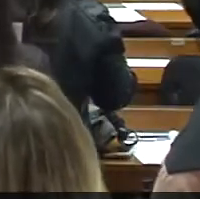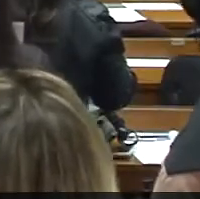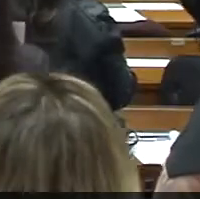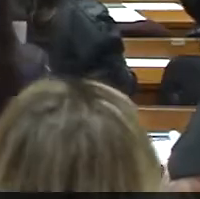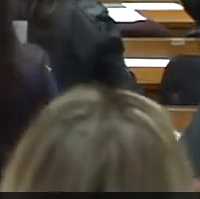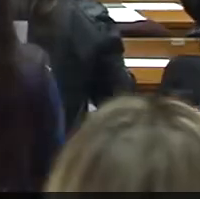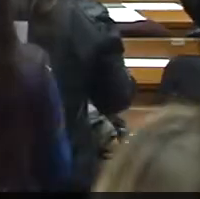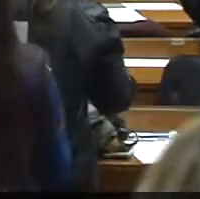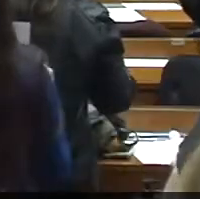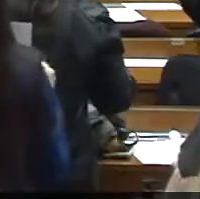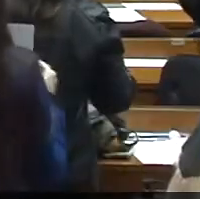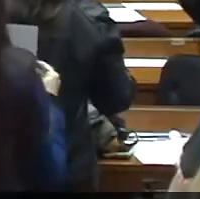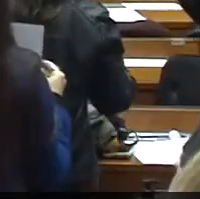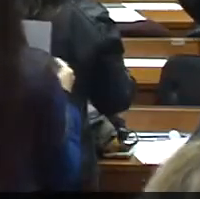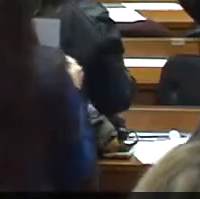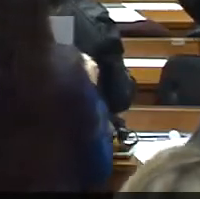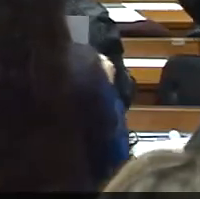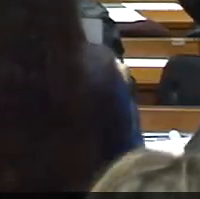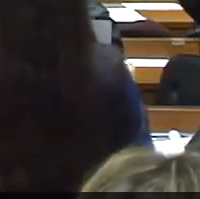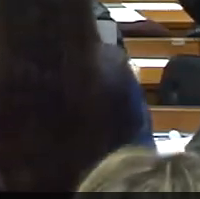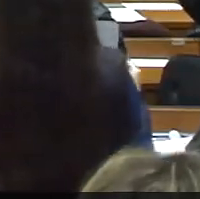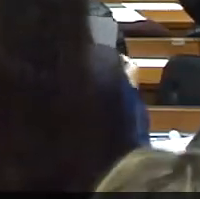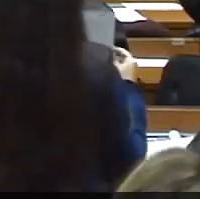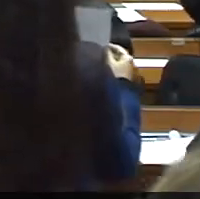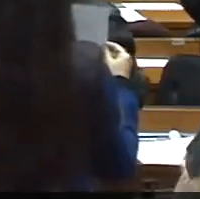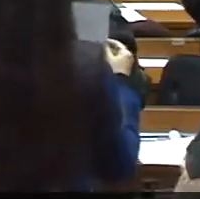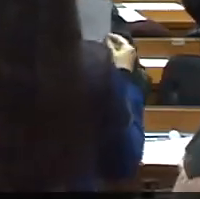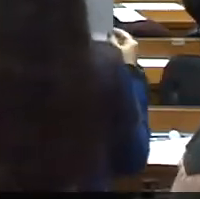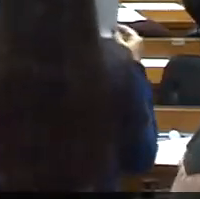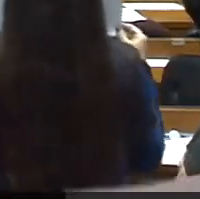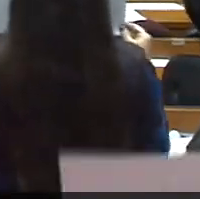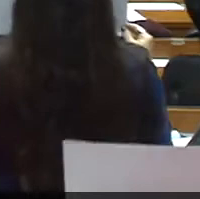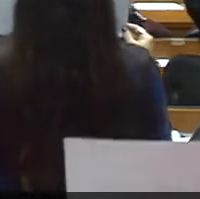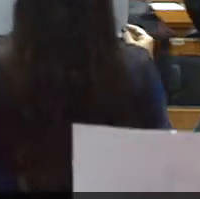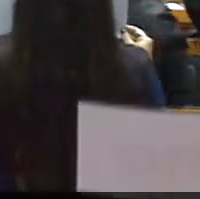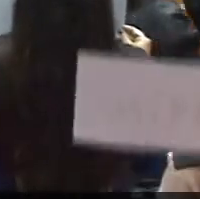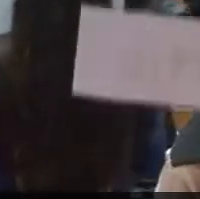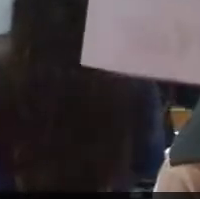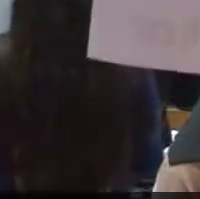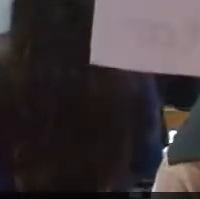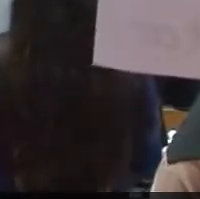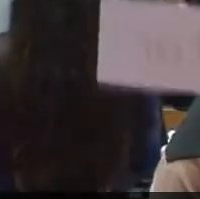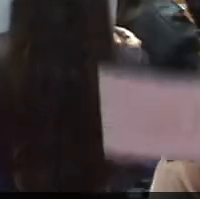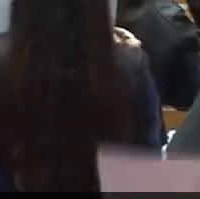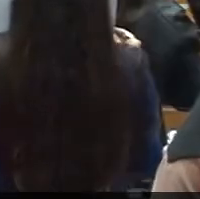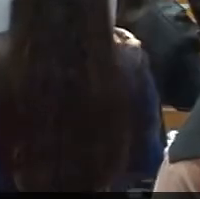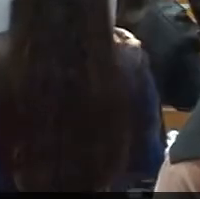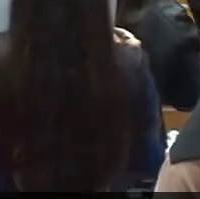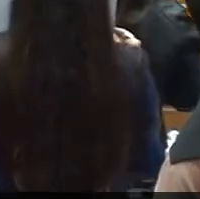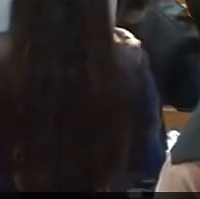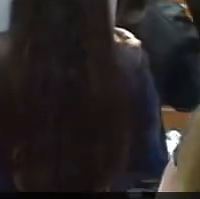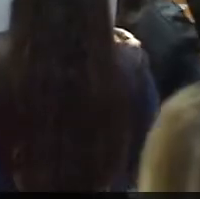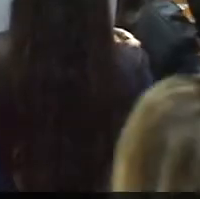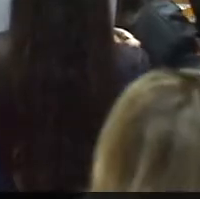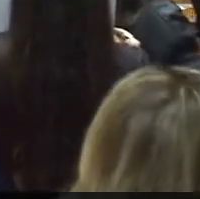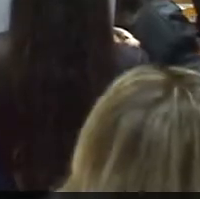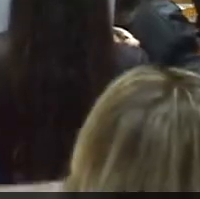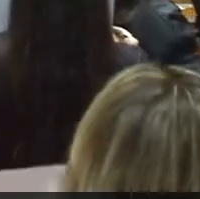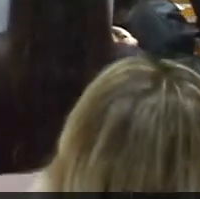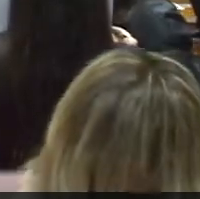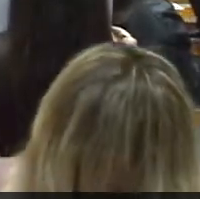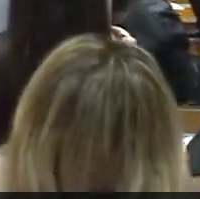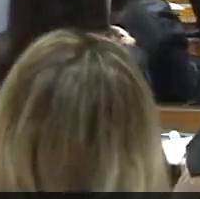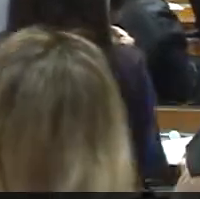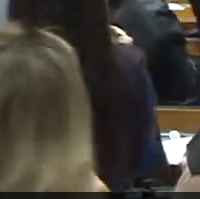de Março mas em função da pandemia e ela foi transferida para o dia de hoje e está acontecendo de forma presencial